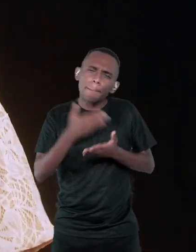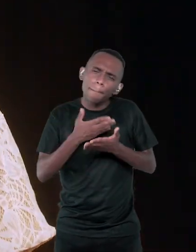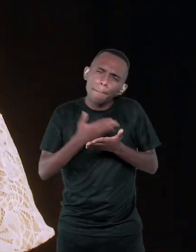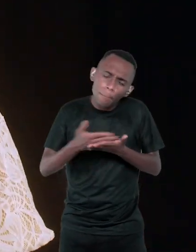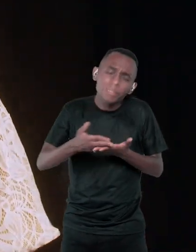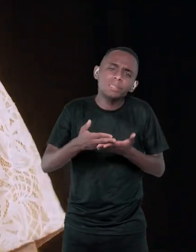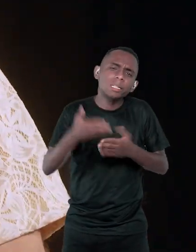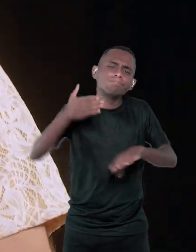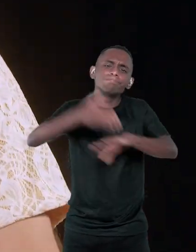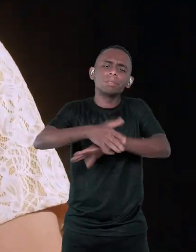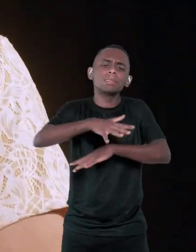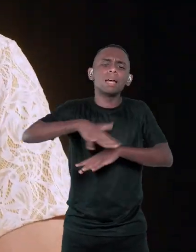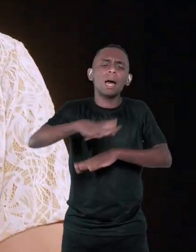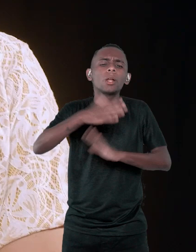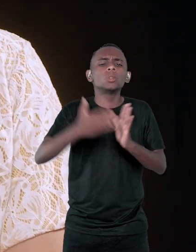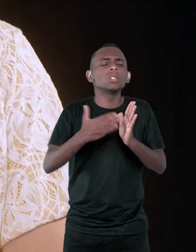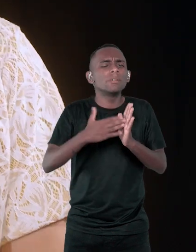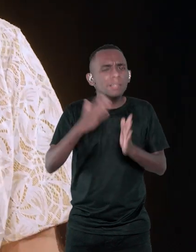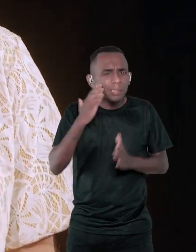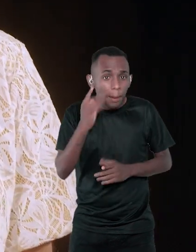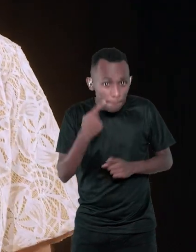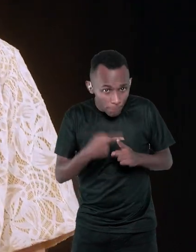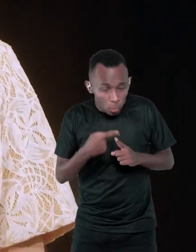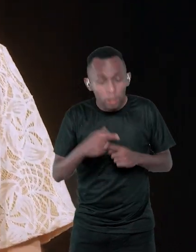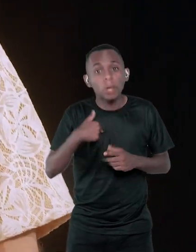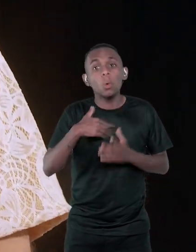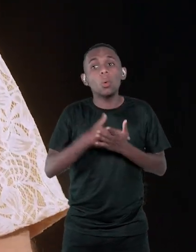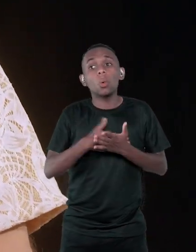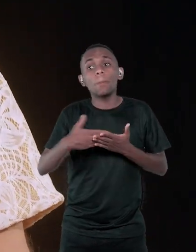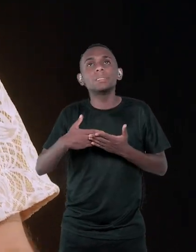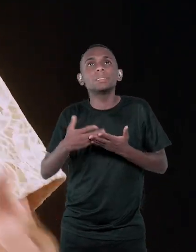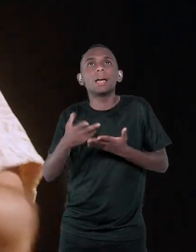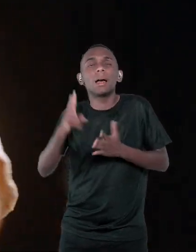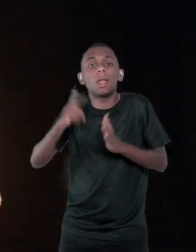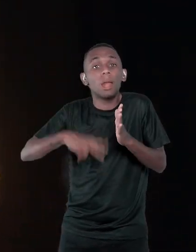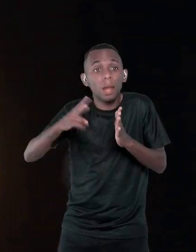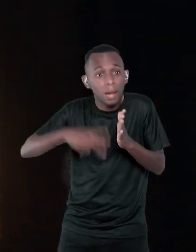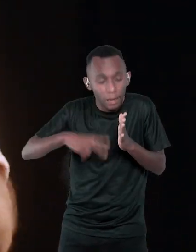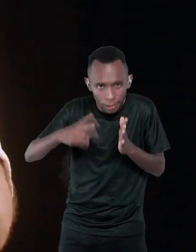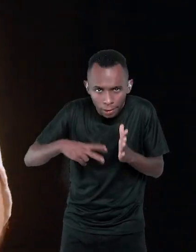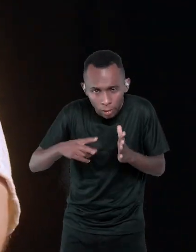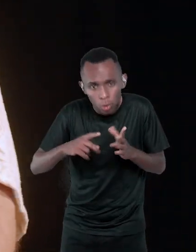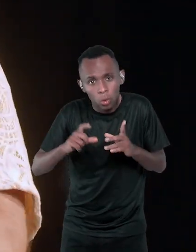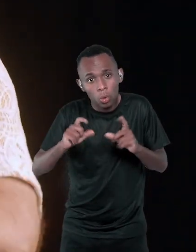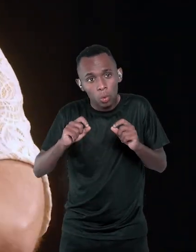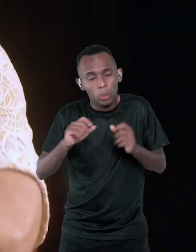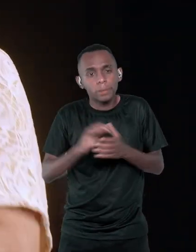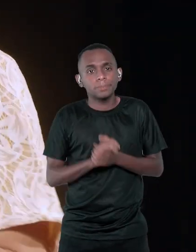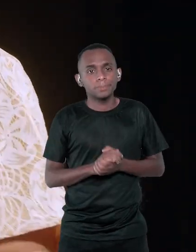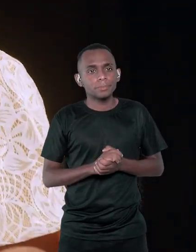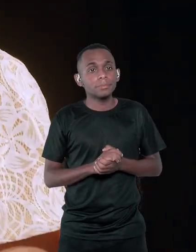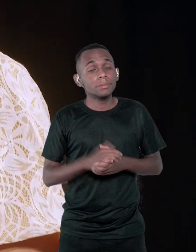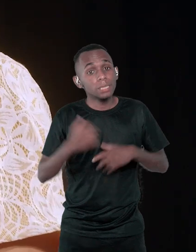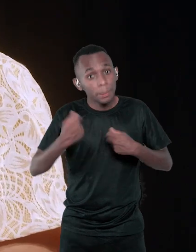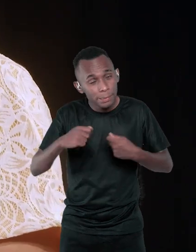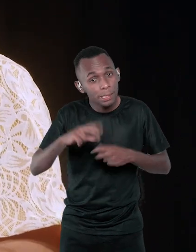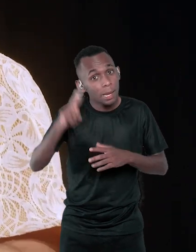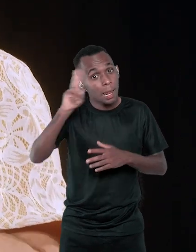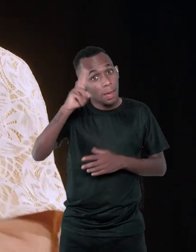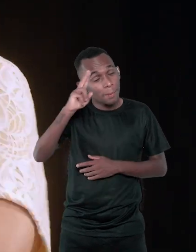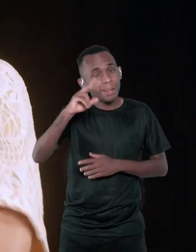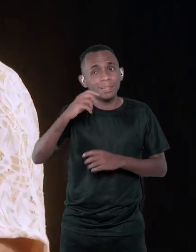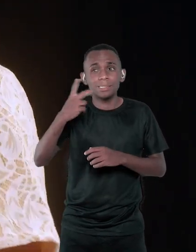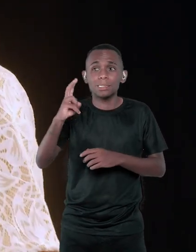gente ficou horrorizada, né? Que eu comecei a ler livros, apaixonar por livros, fora os livros infantis. É preciso lembrar que 50 anos